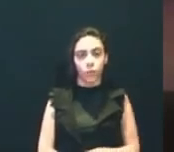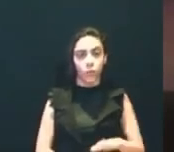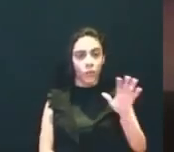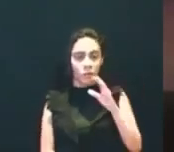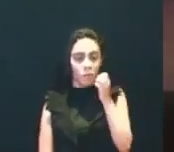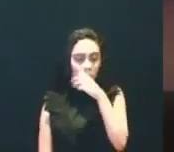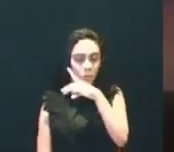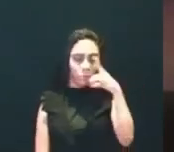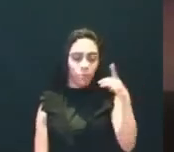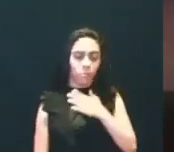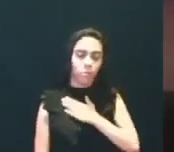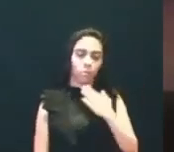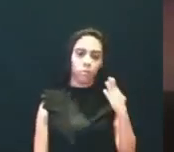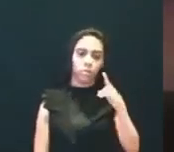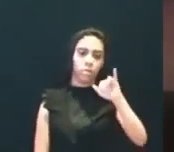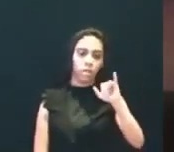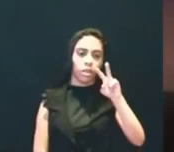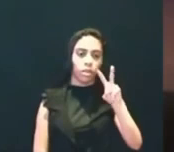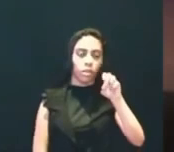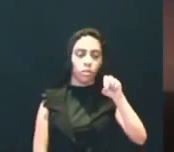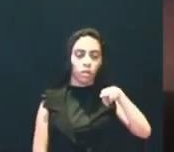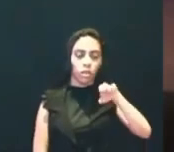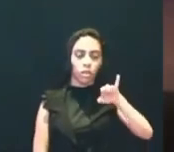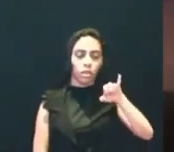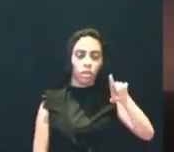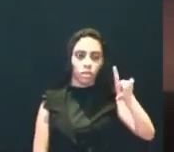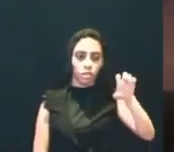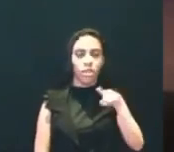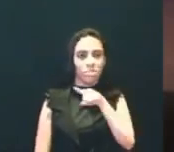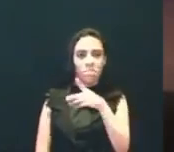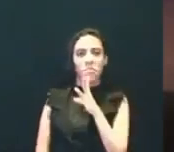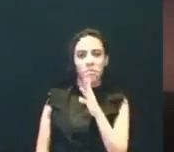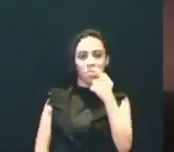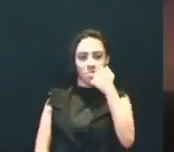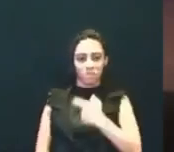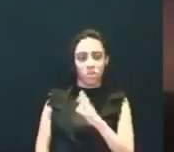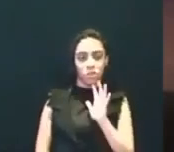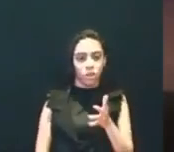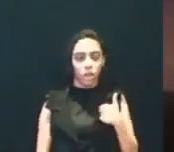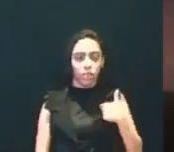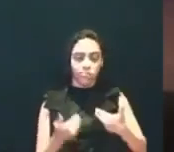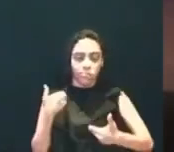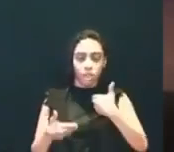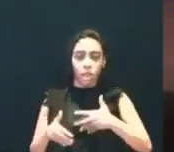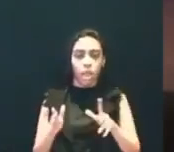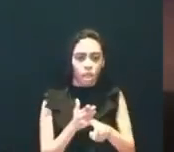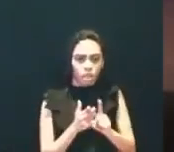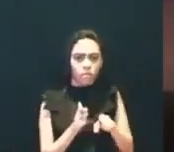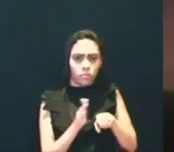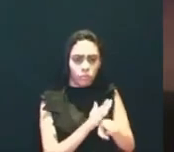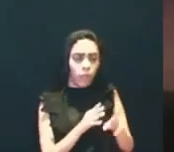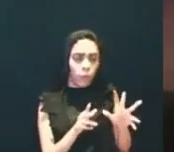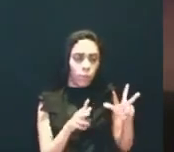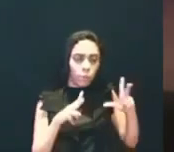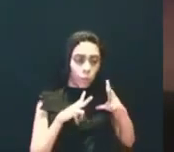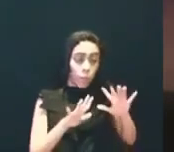bom dia. Eu sou Ivoneide. O Hermes já me conhece, eu sou paciente dele. O Hermes, eu já tinha lhe feito a pergunta ali em off,